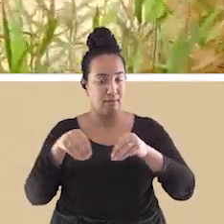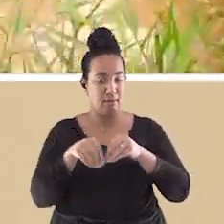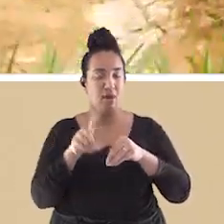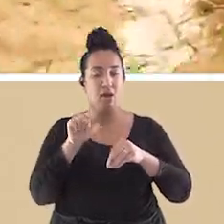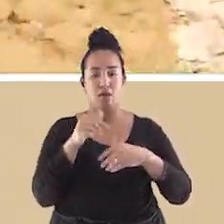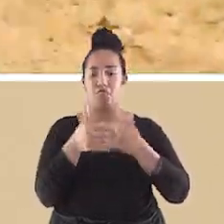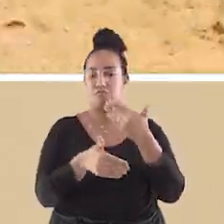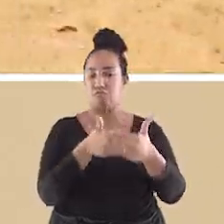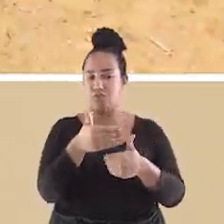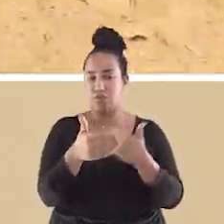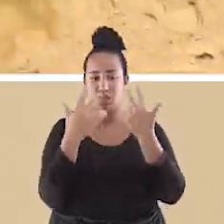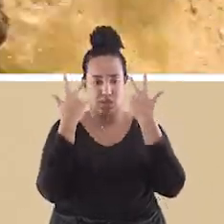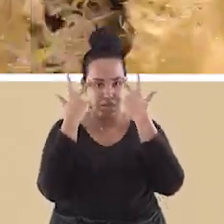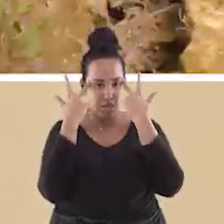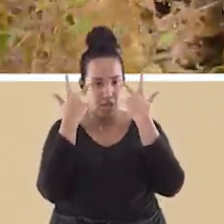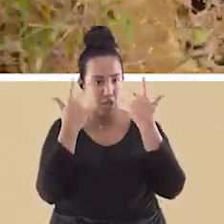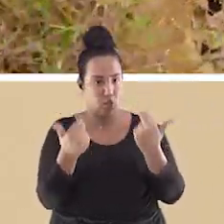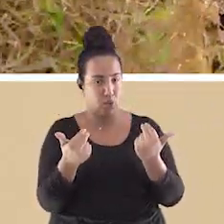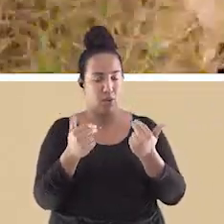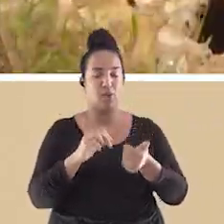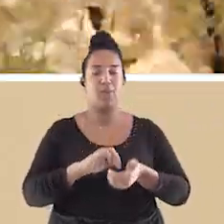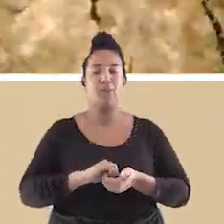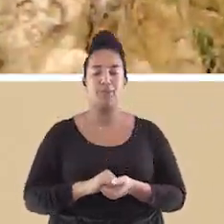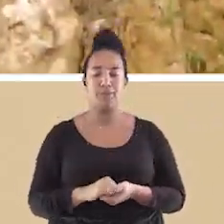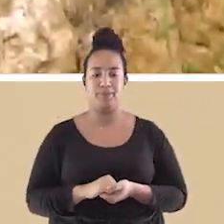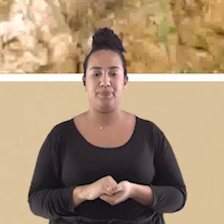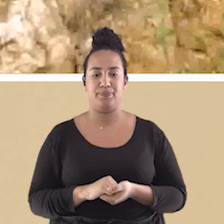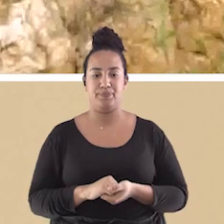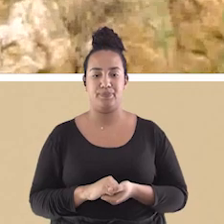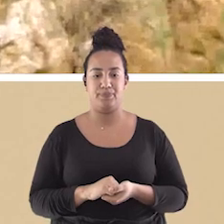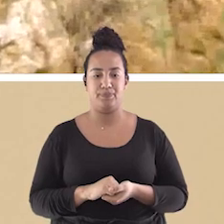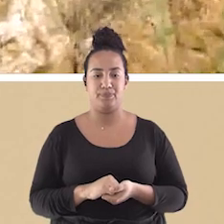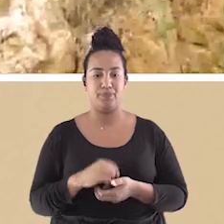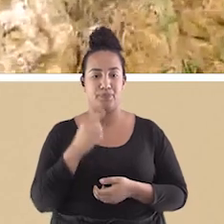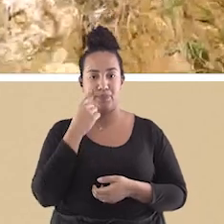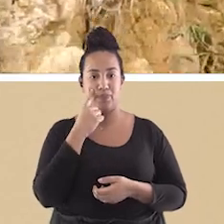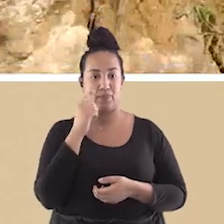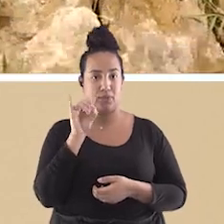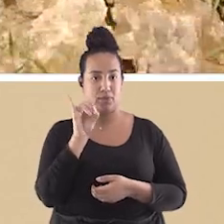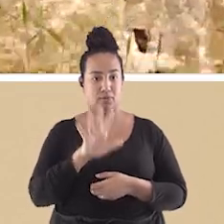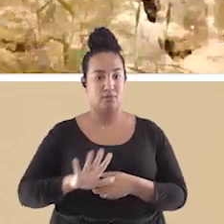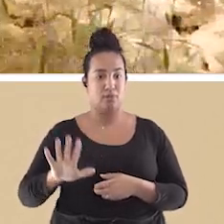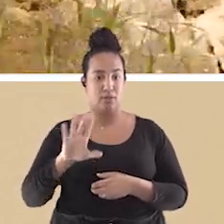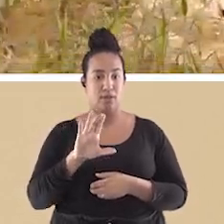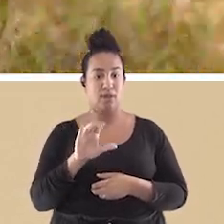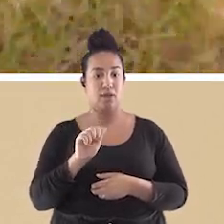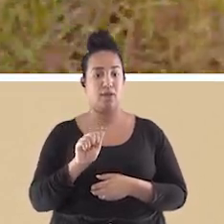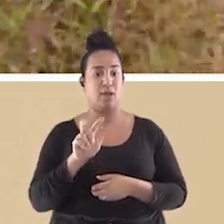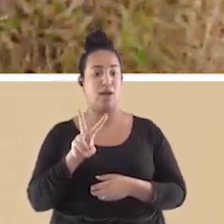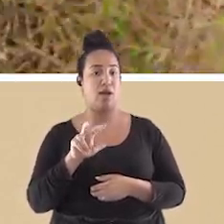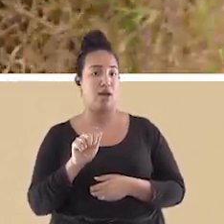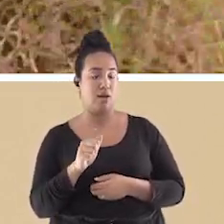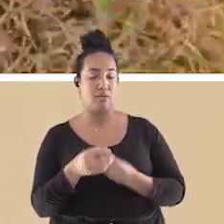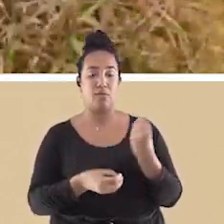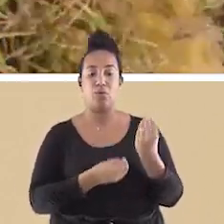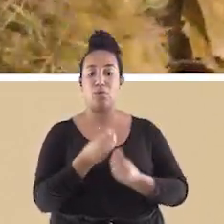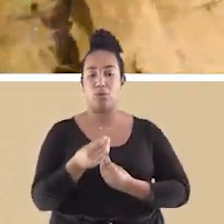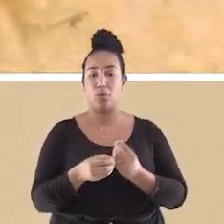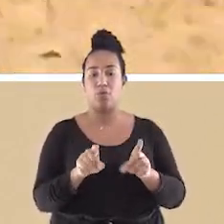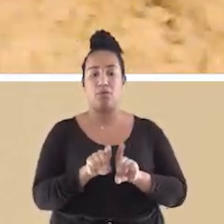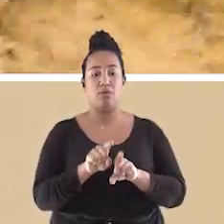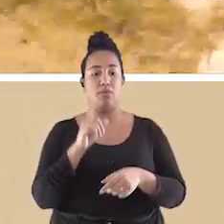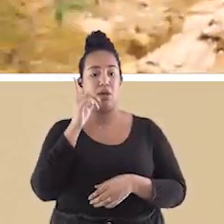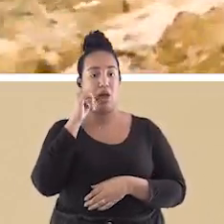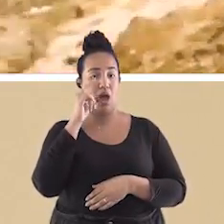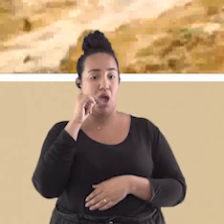né? É um processo natural de sedimentação. Olha essa cava, como é que ficou e a quantidade de